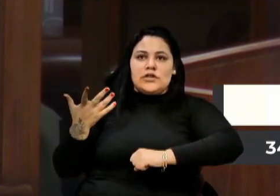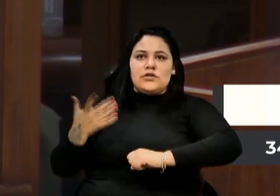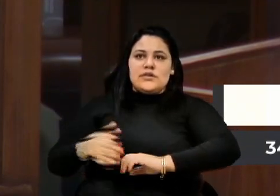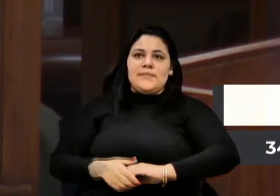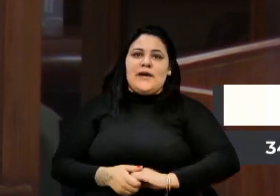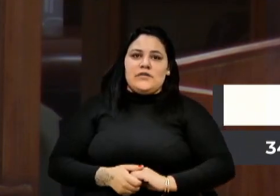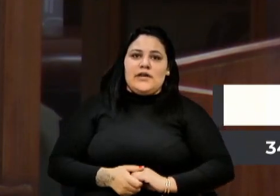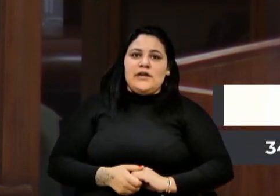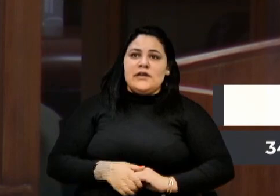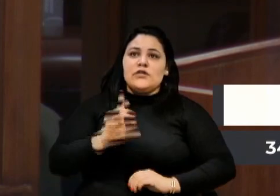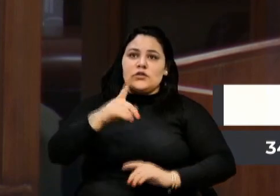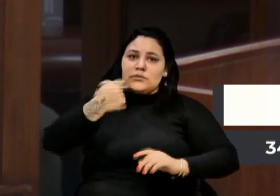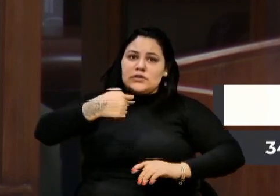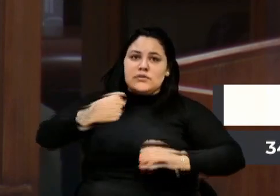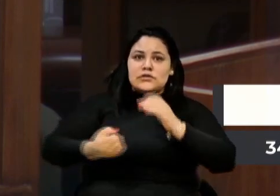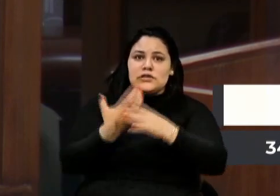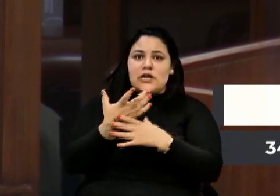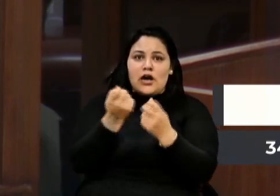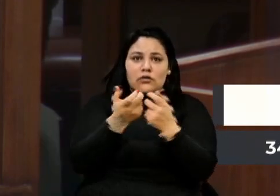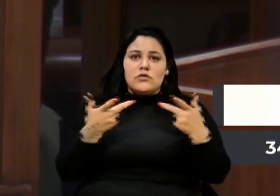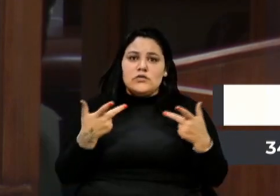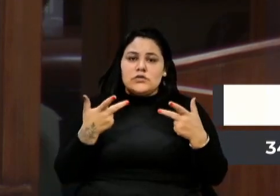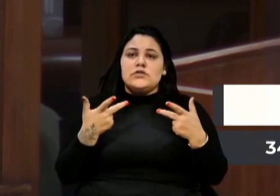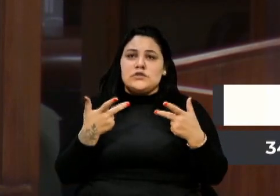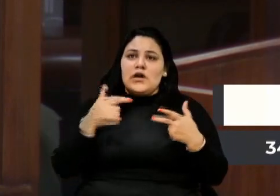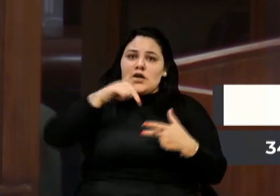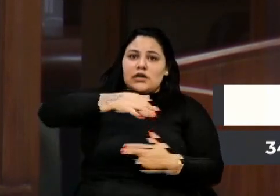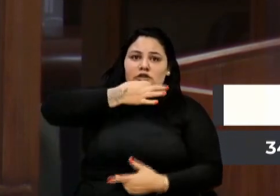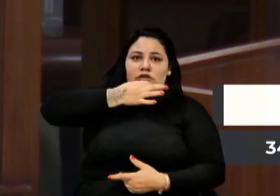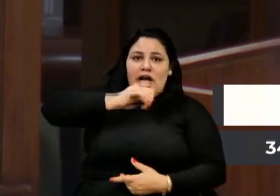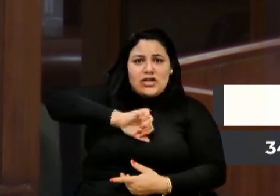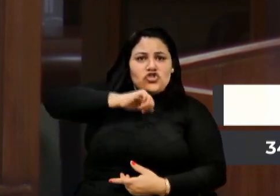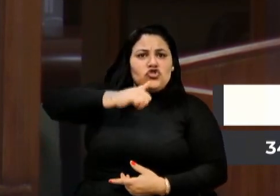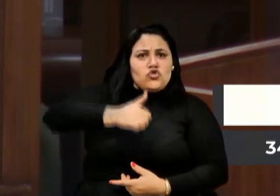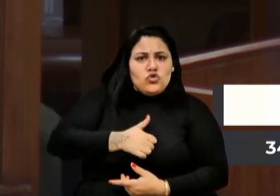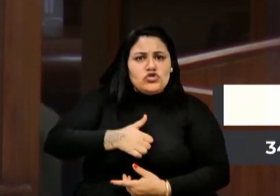Sul. Do jeito que está, não está andando. Não está andando. E nós